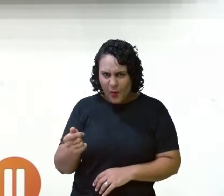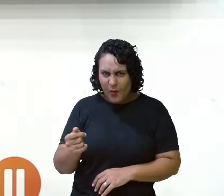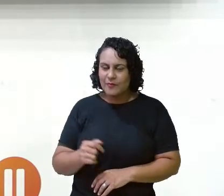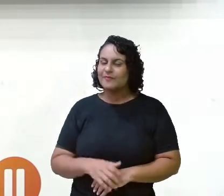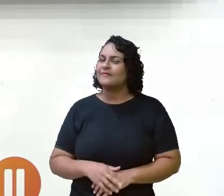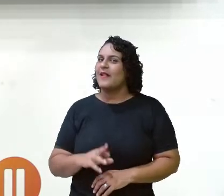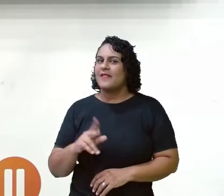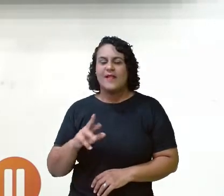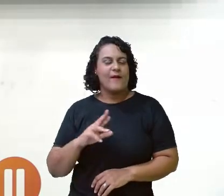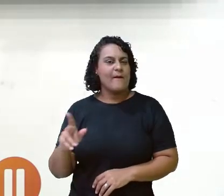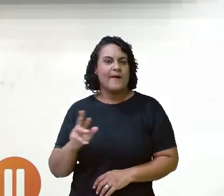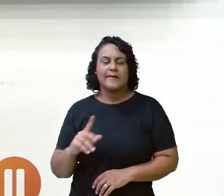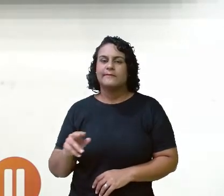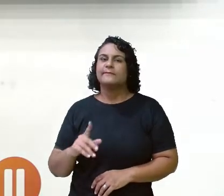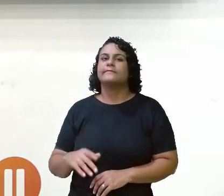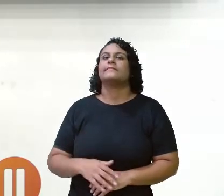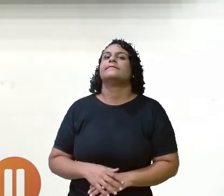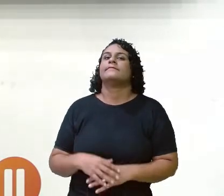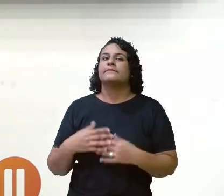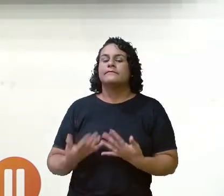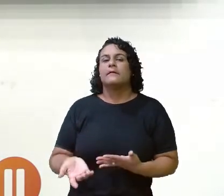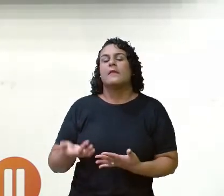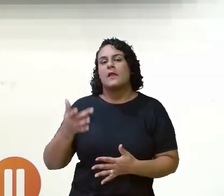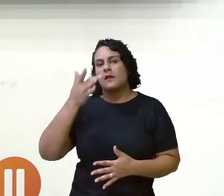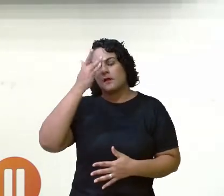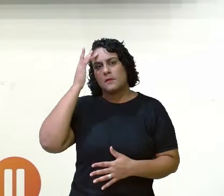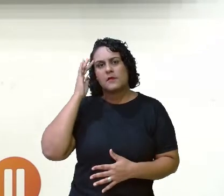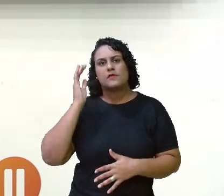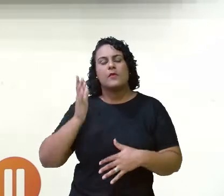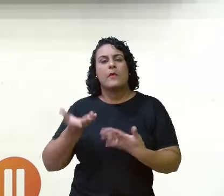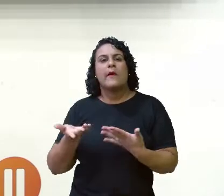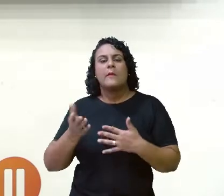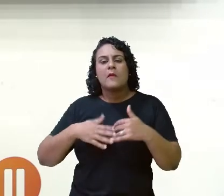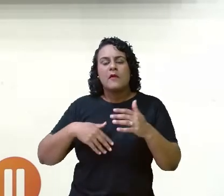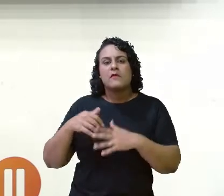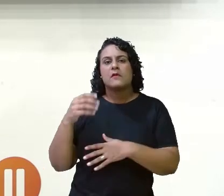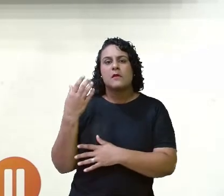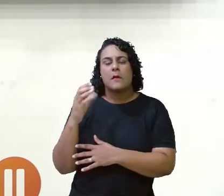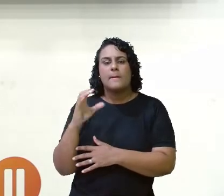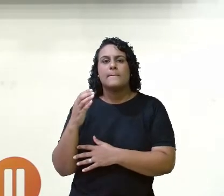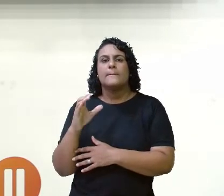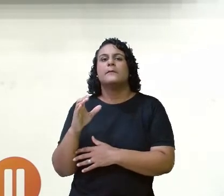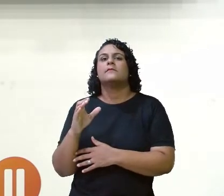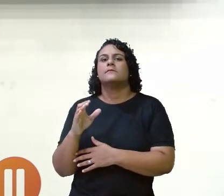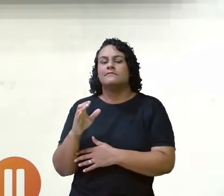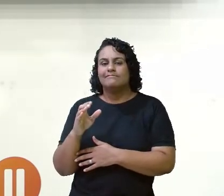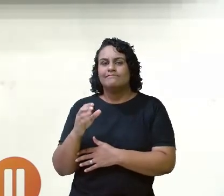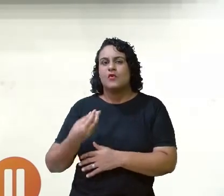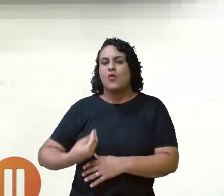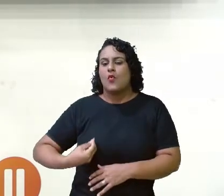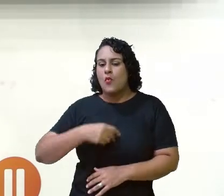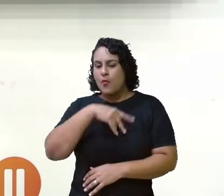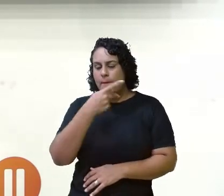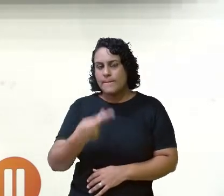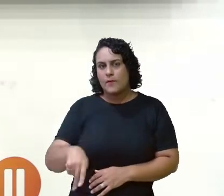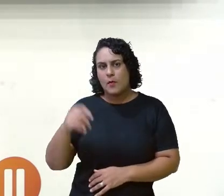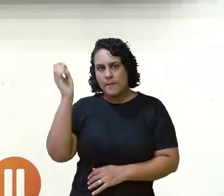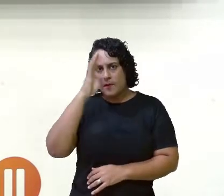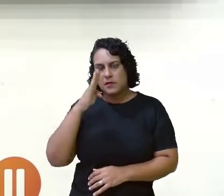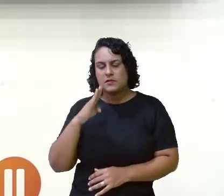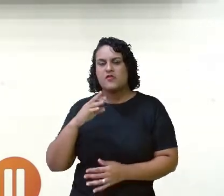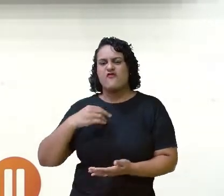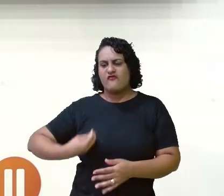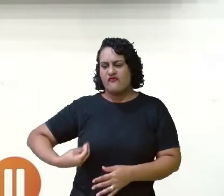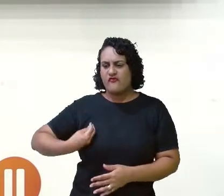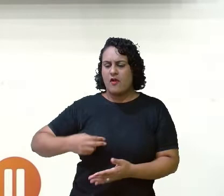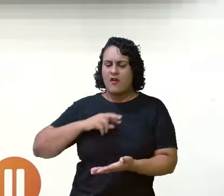é. Entre os especialistas, o Brasil é considerado o país da megadiversidade. O nosso país ele